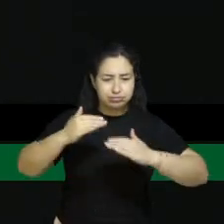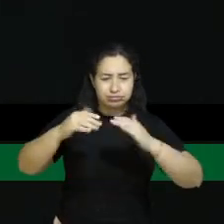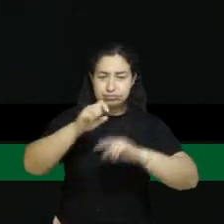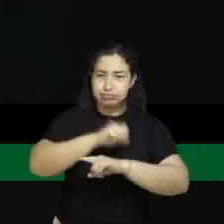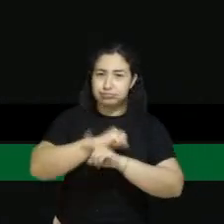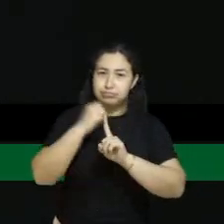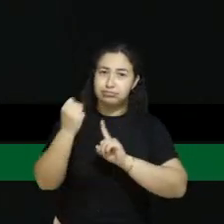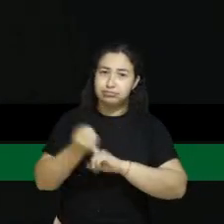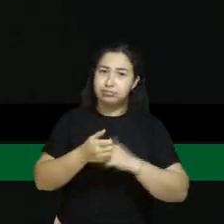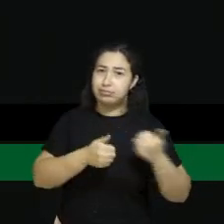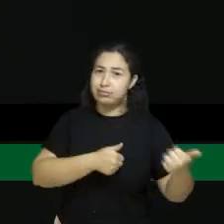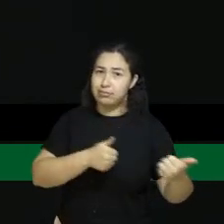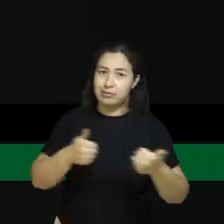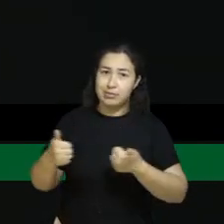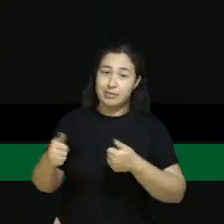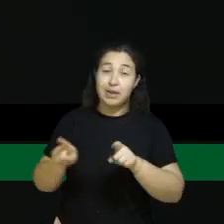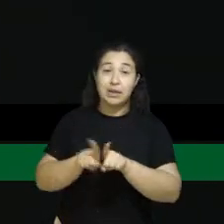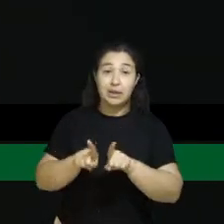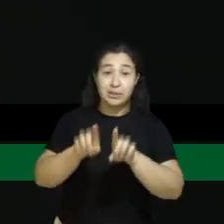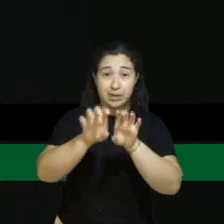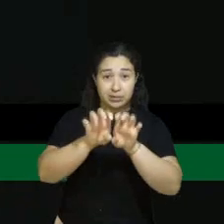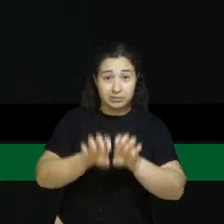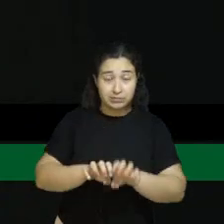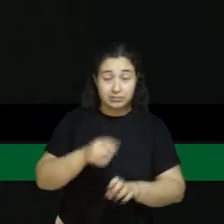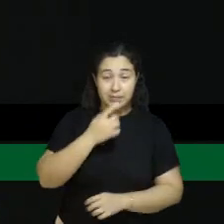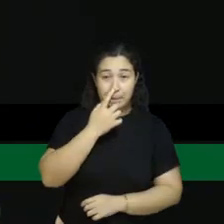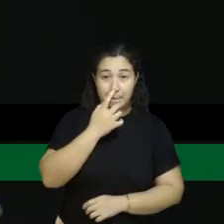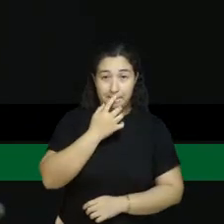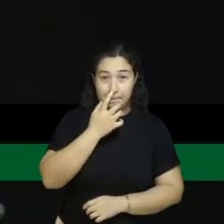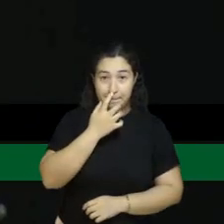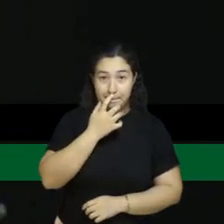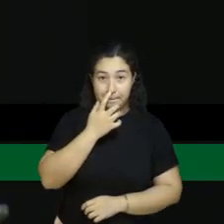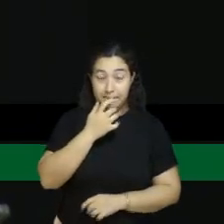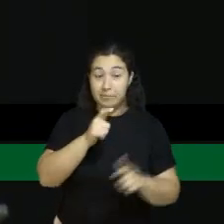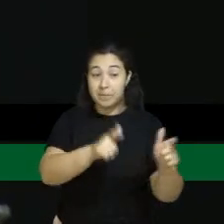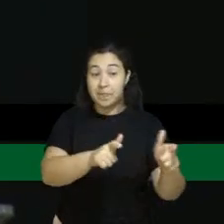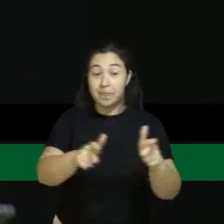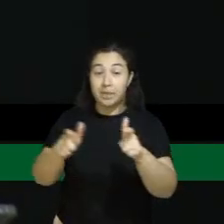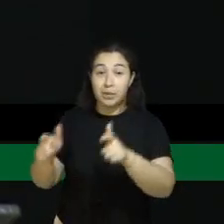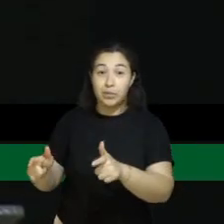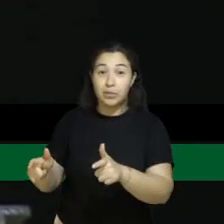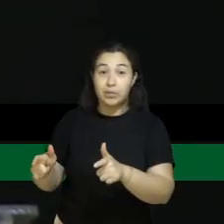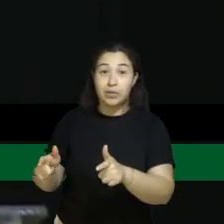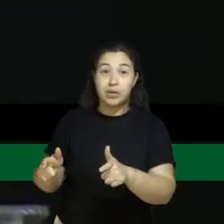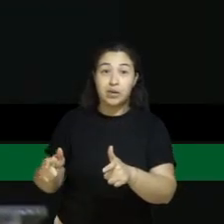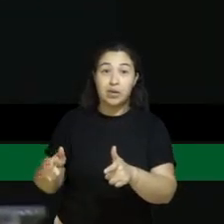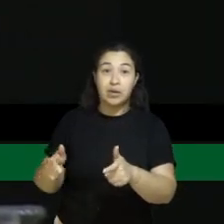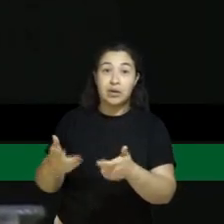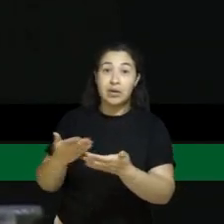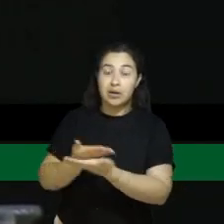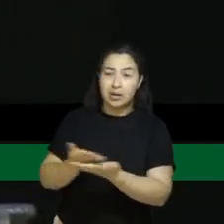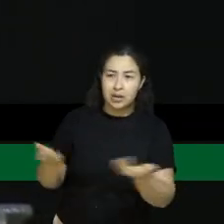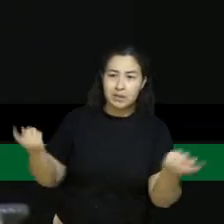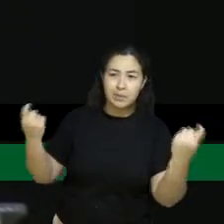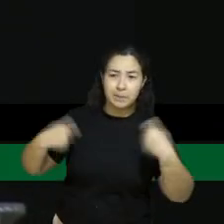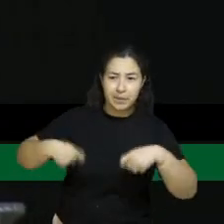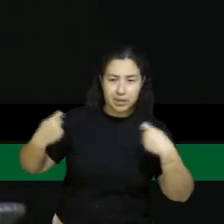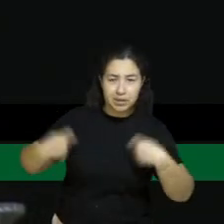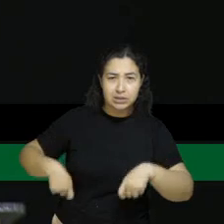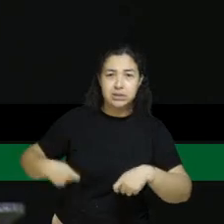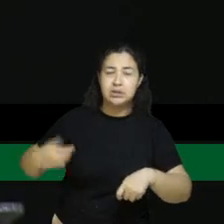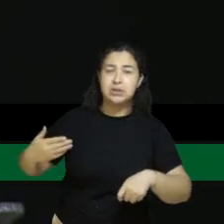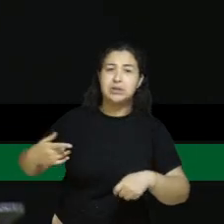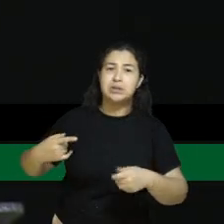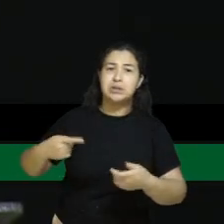e também estruturalmente. Nesses polos são cobradas várias situações, como frequência escolar,